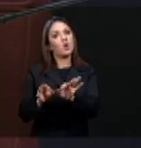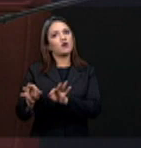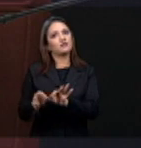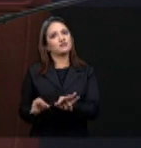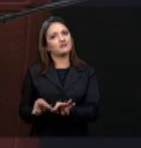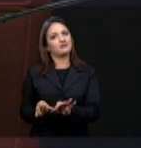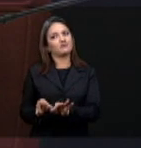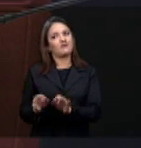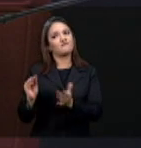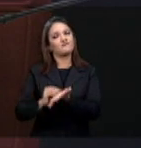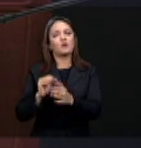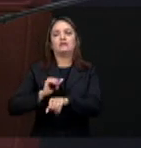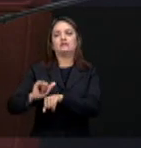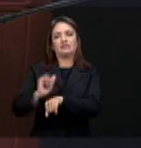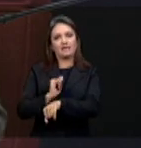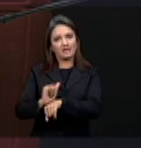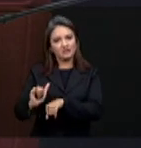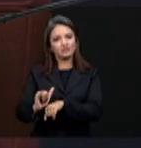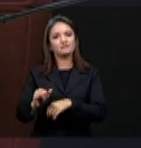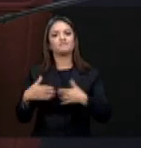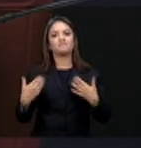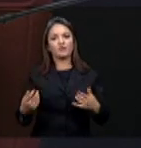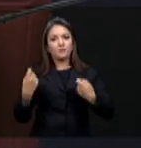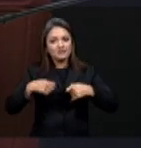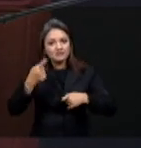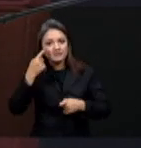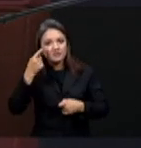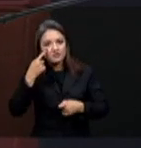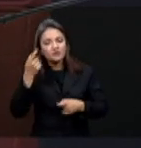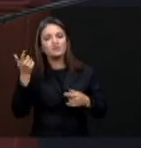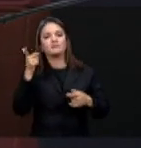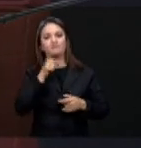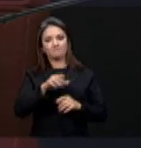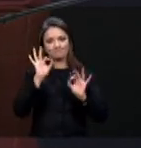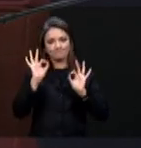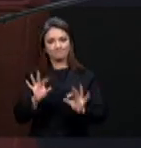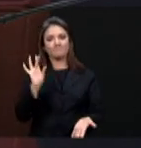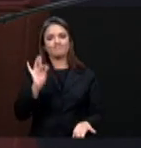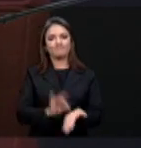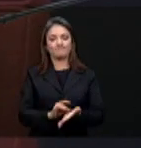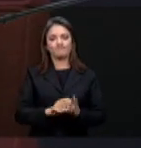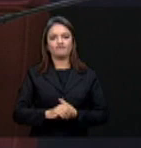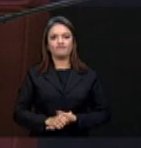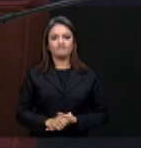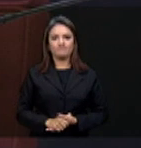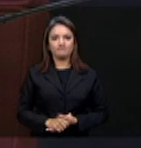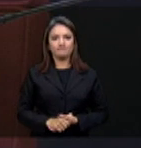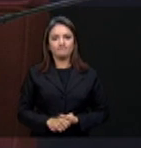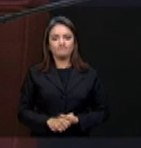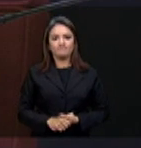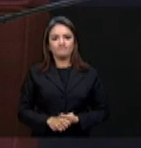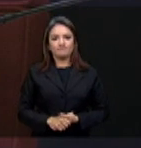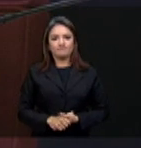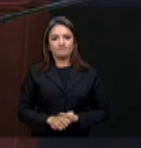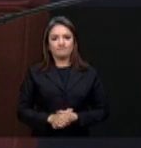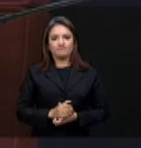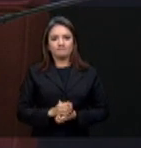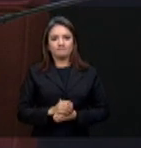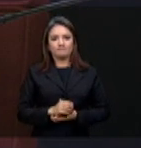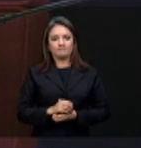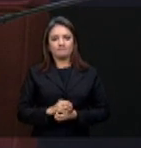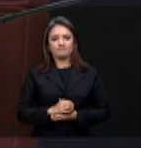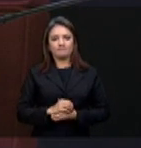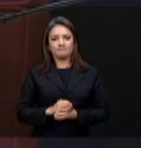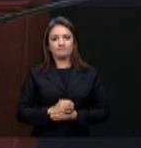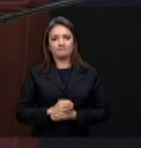políticas públicas em educação para fazer com que elas sejam mais efetivos Eu queria colocar em debate também assim